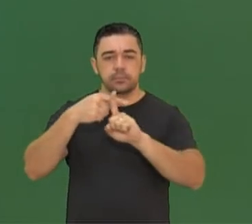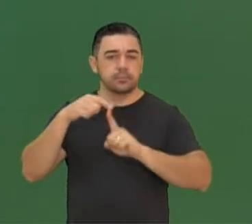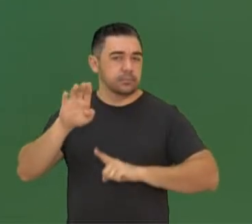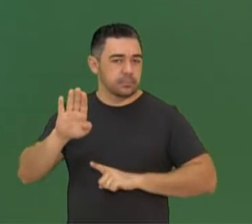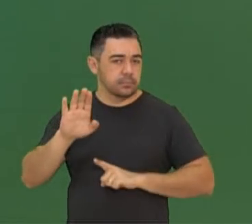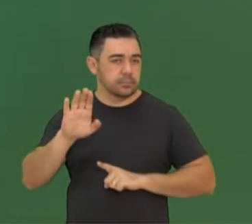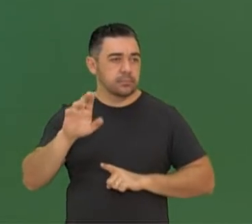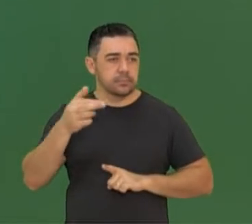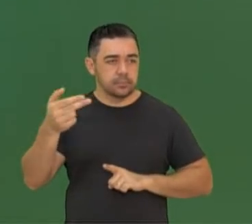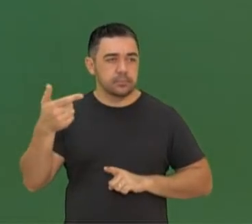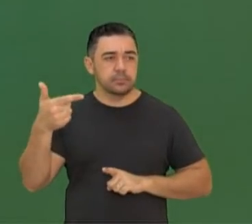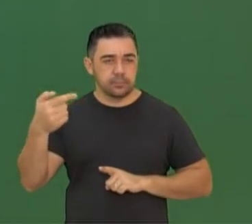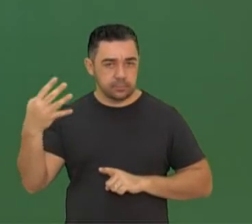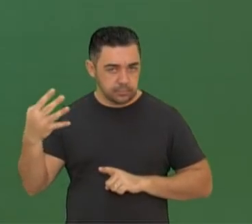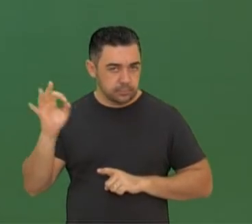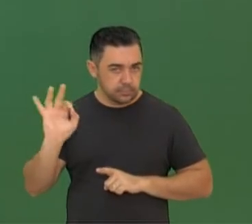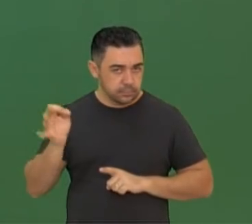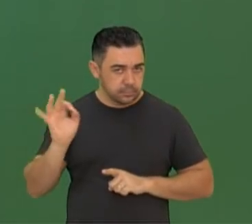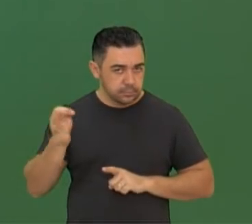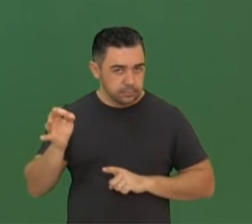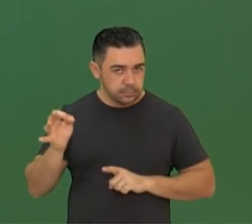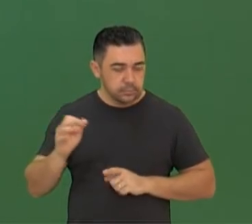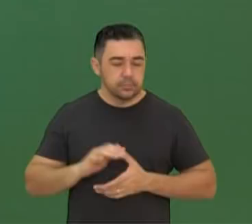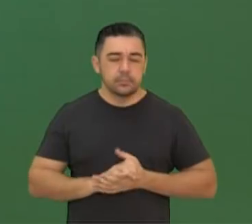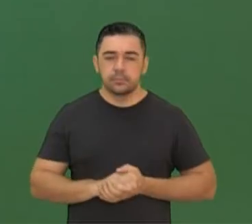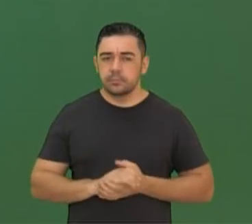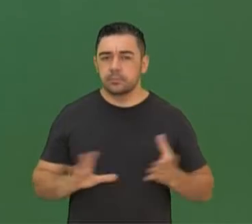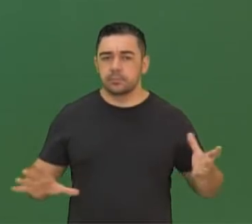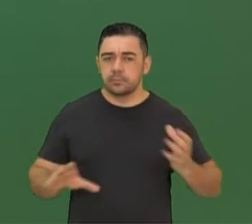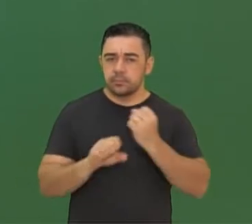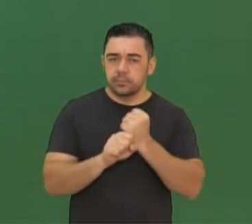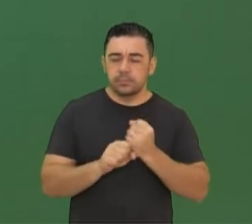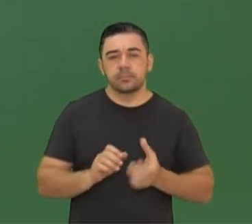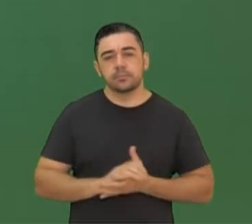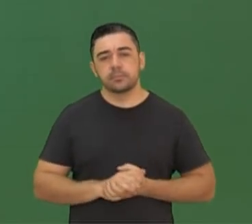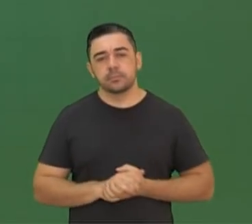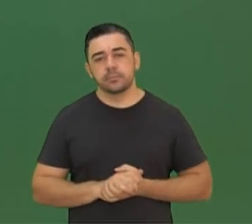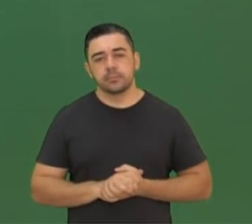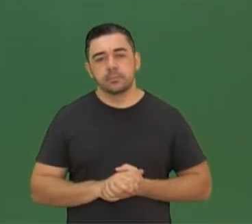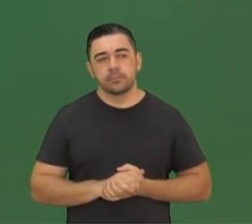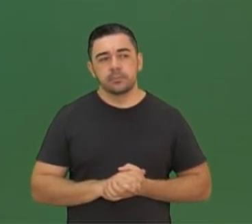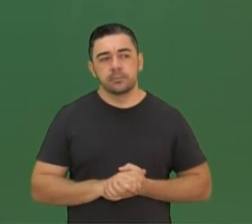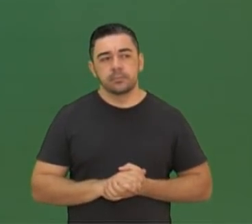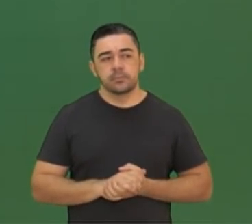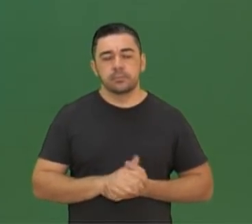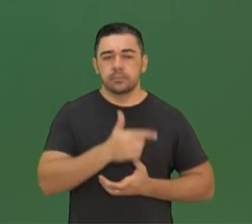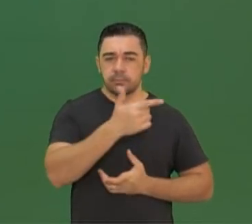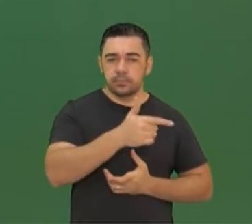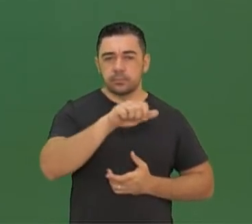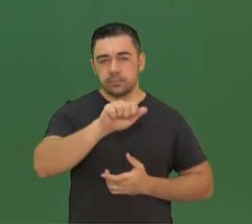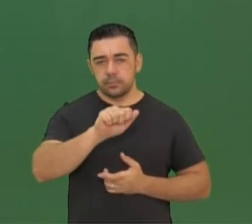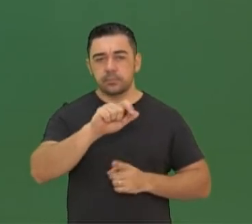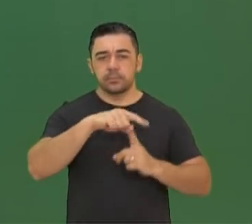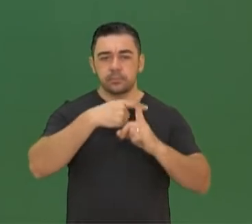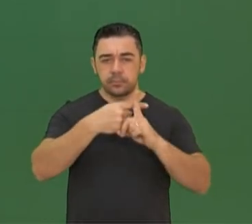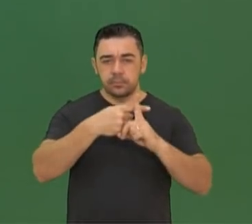Isso aqui, sim, dá 24. Reduzindo os termos semelhantes, A mais A é 2A, B mais